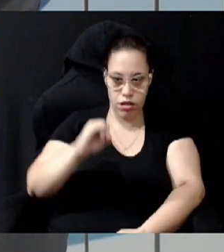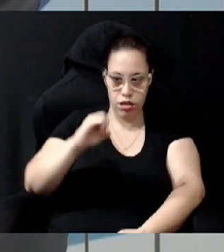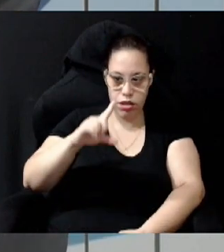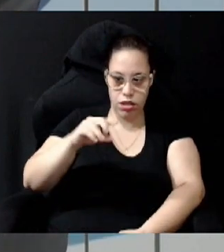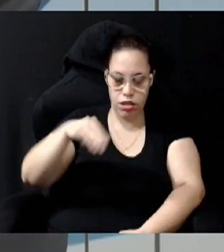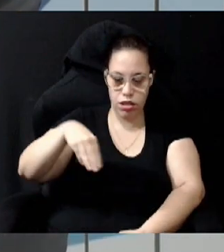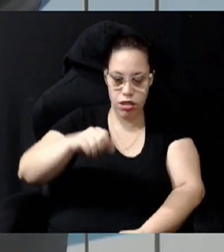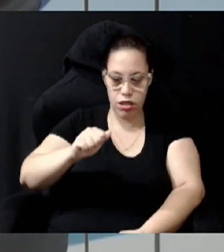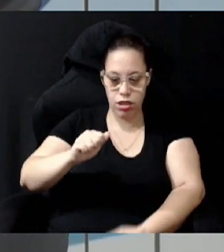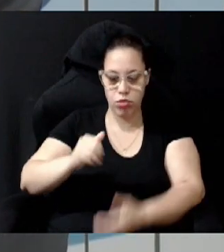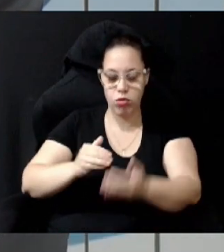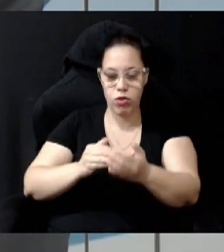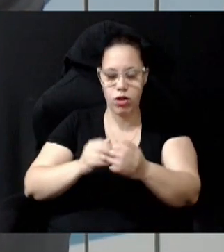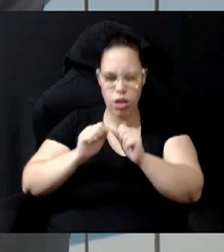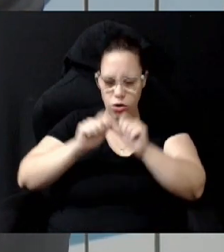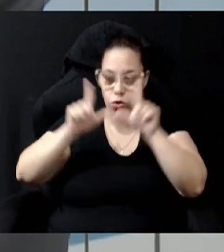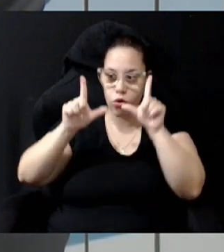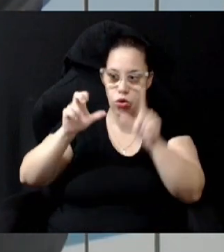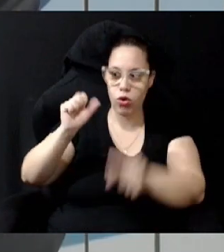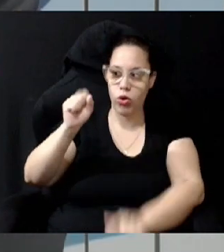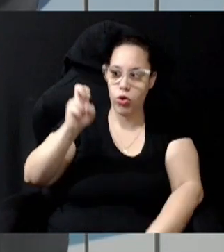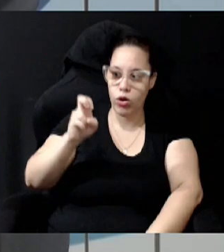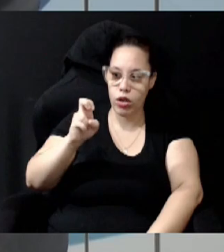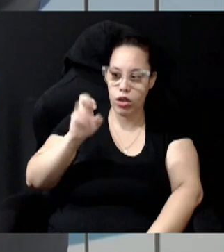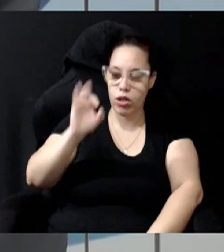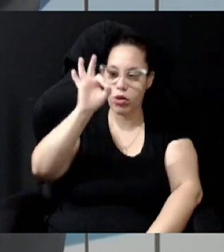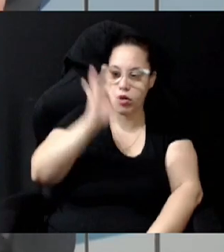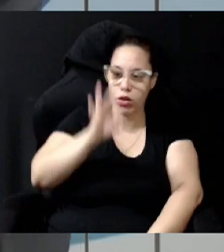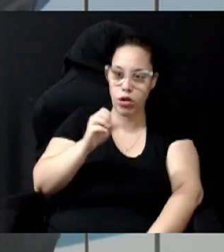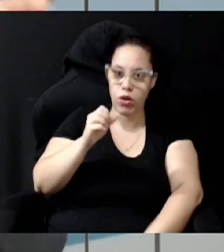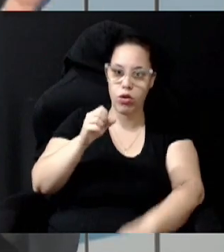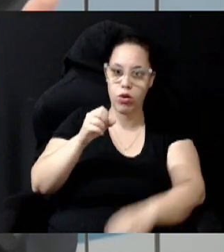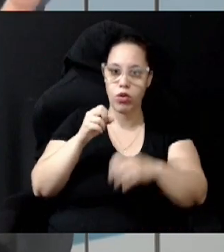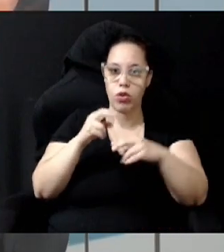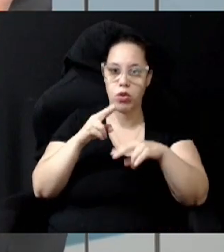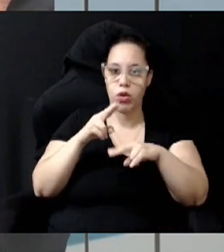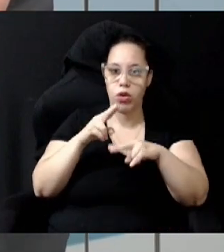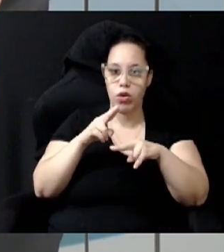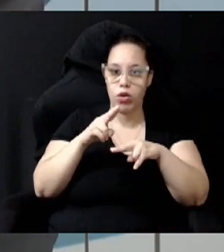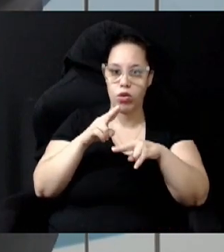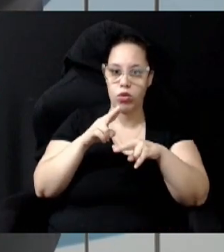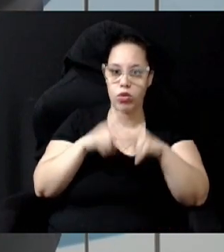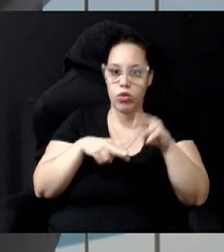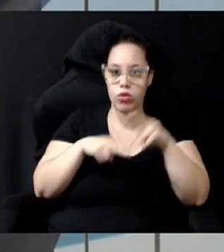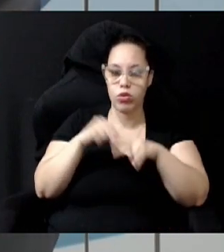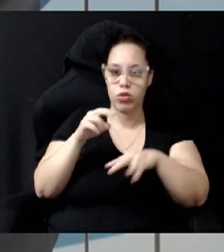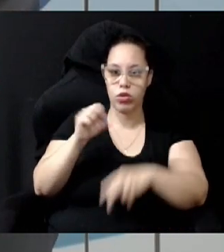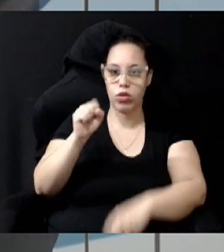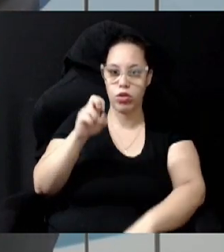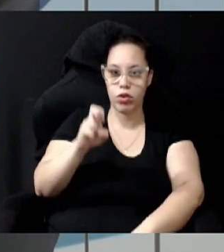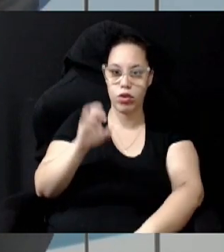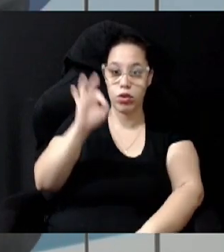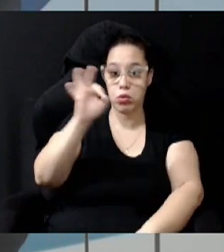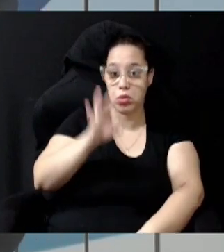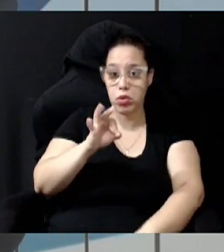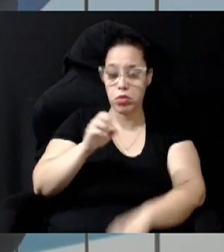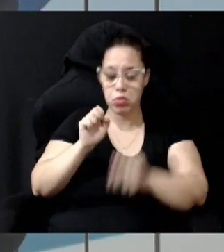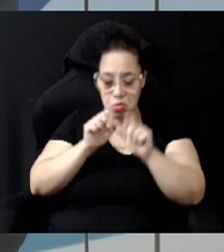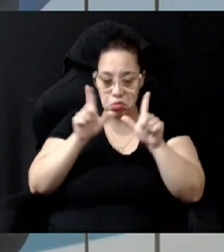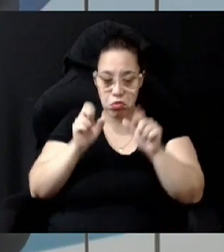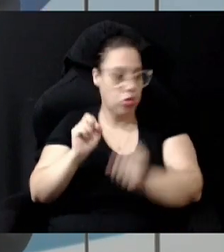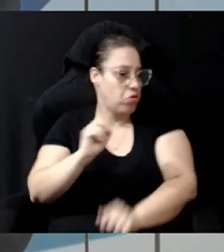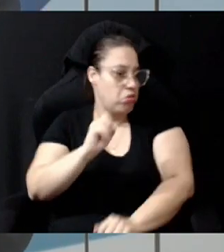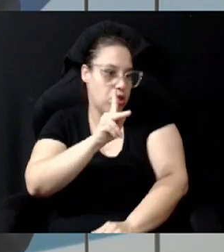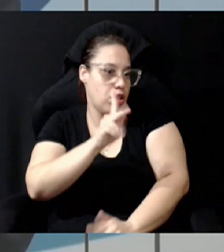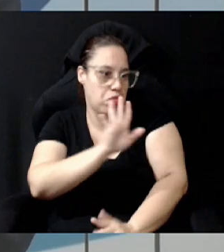aprovação em junho de 2013, num certo dia, 85% de aprovação, né?